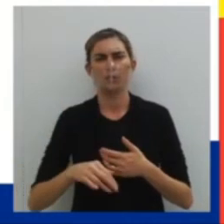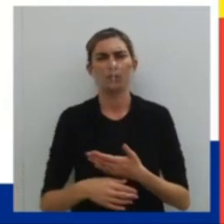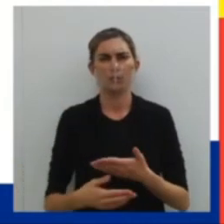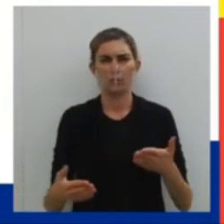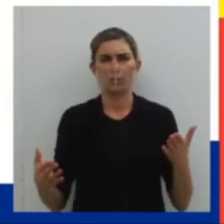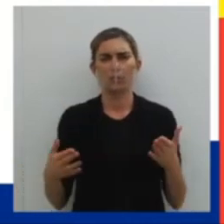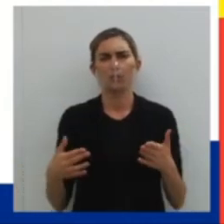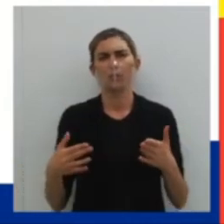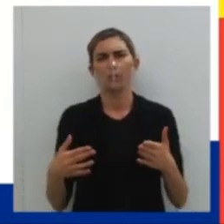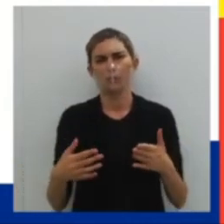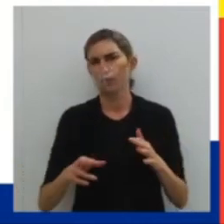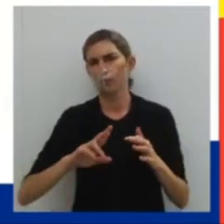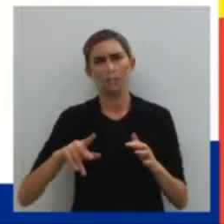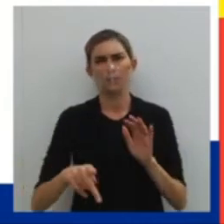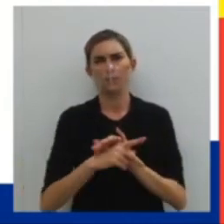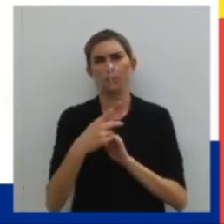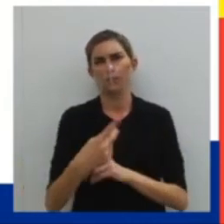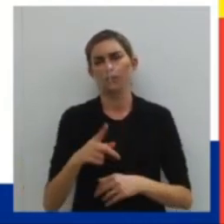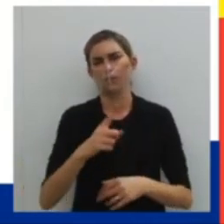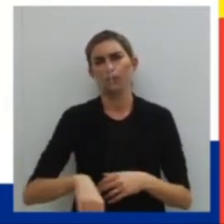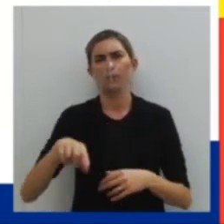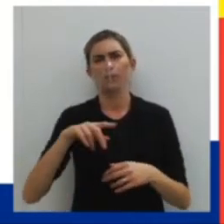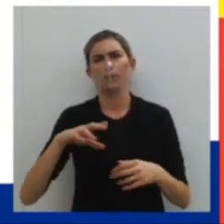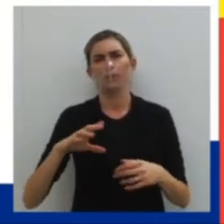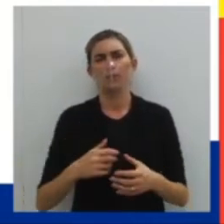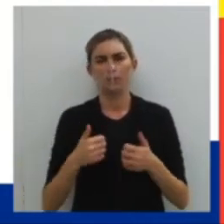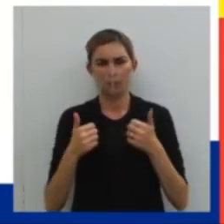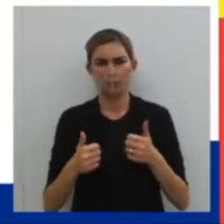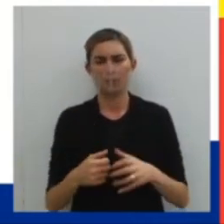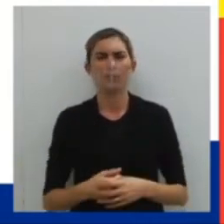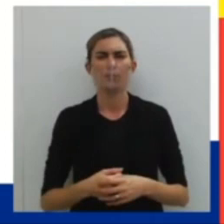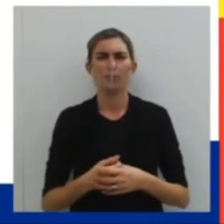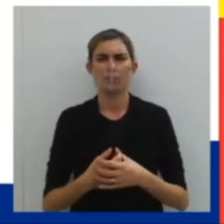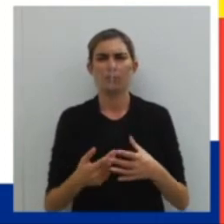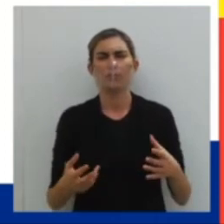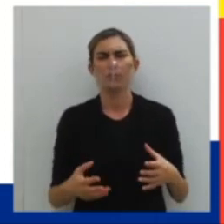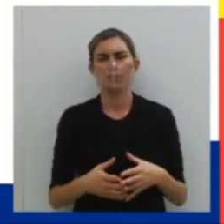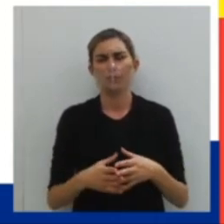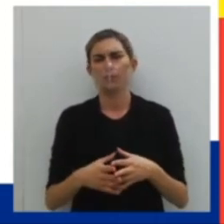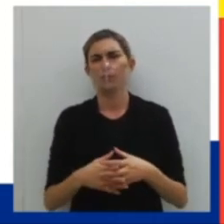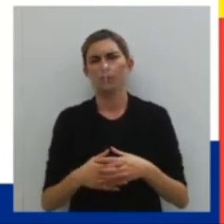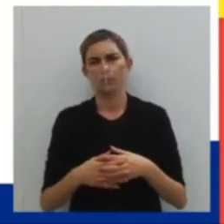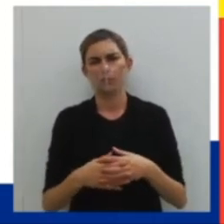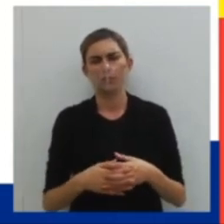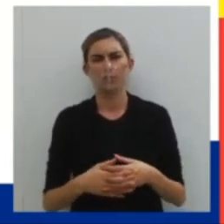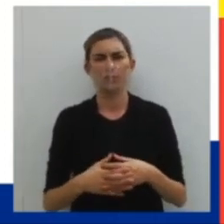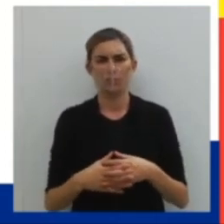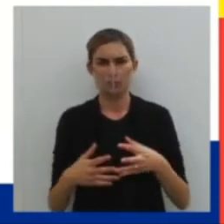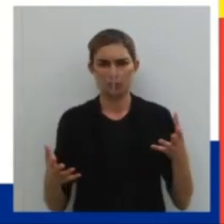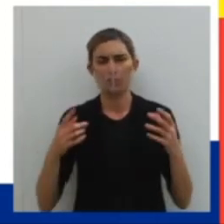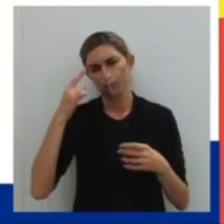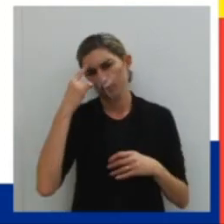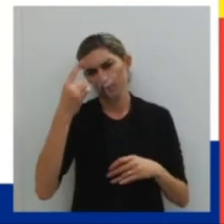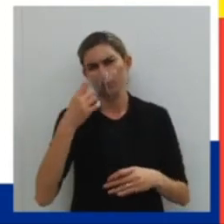7 não faz parte do nosso par ordenado abaixo, beleza? Tranquilo? Então, aí a gente está apresentando para você a